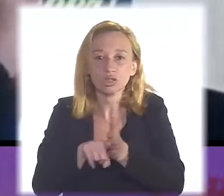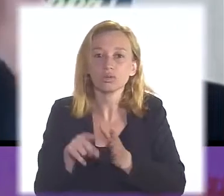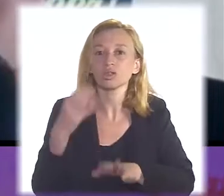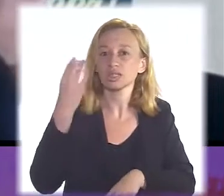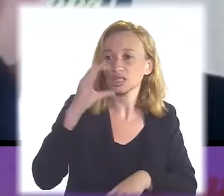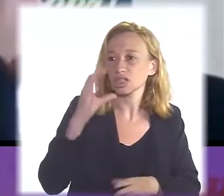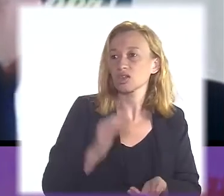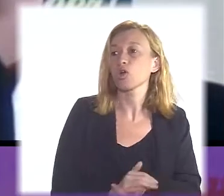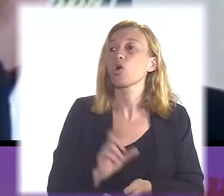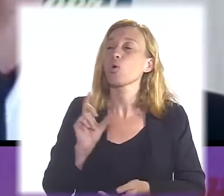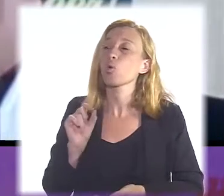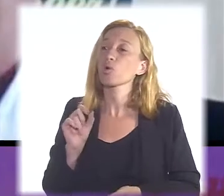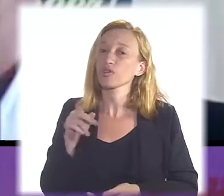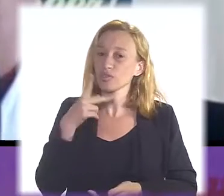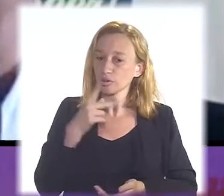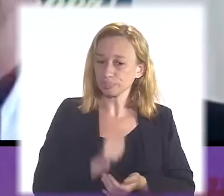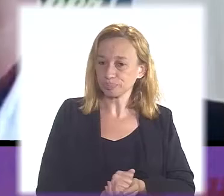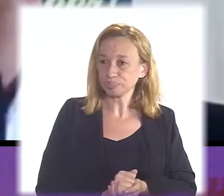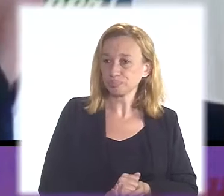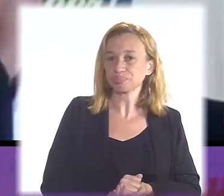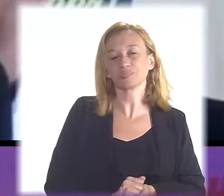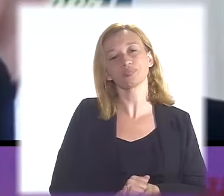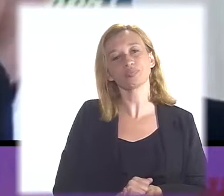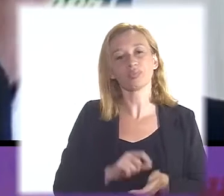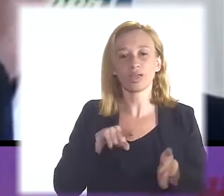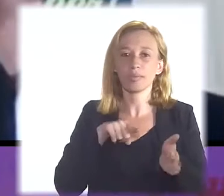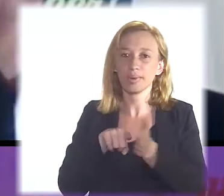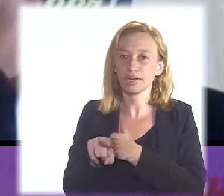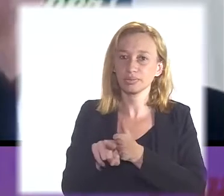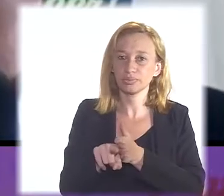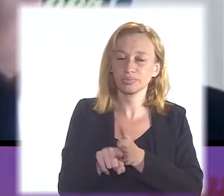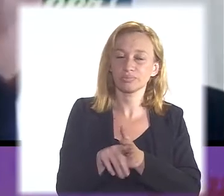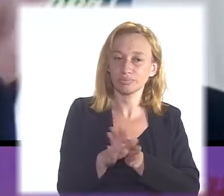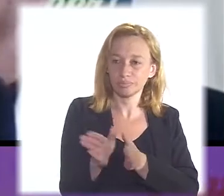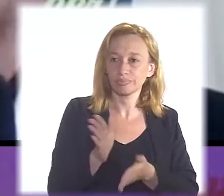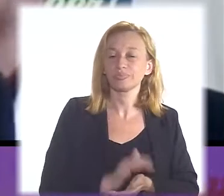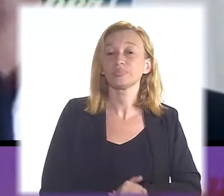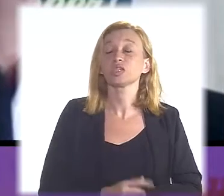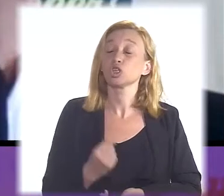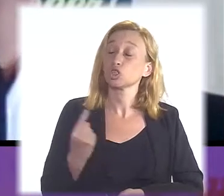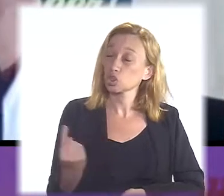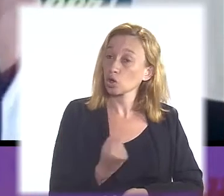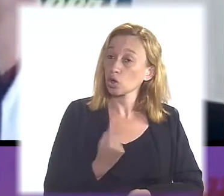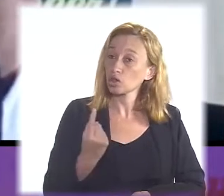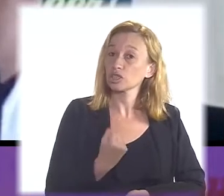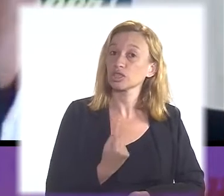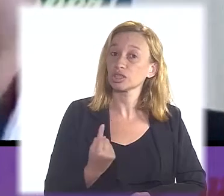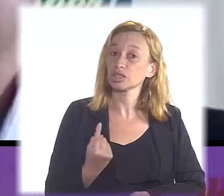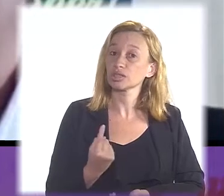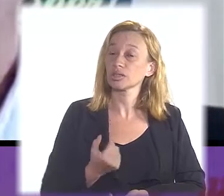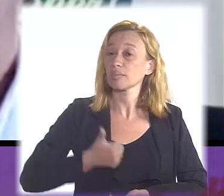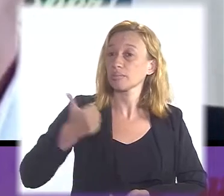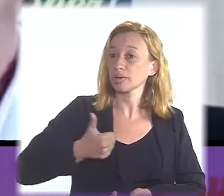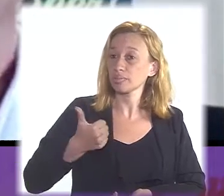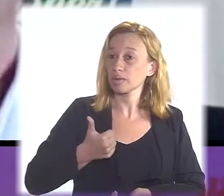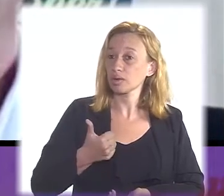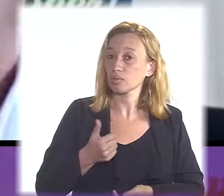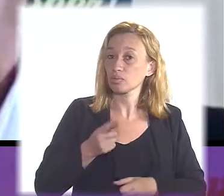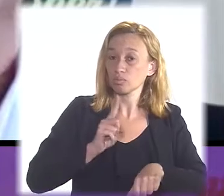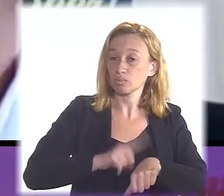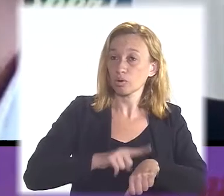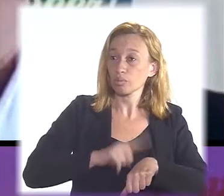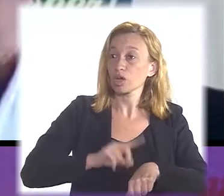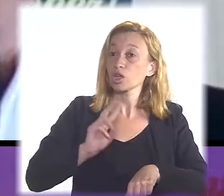O que o Luiz Ribeiro colocou, vou fazer dele a pergunta que eu faço ao senhor. Nós estamos ainda na primeira